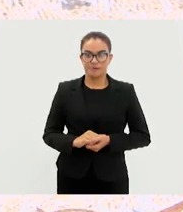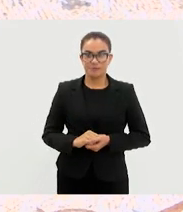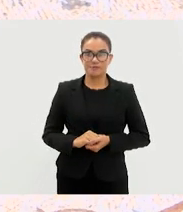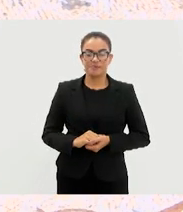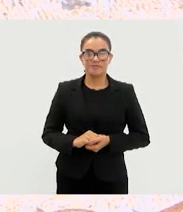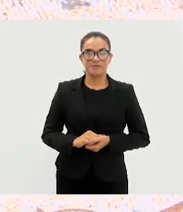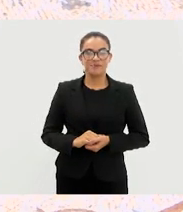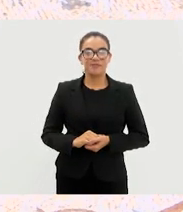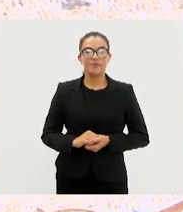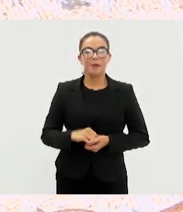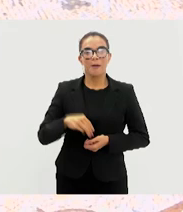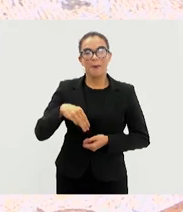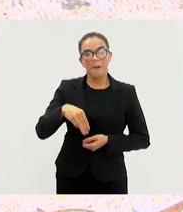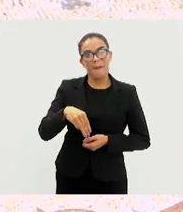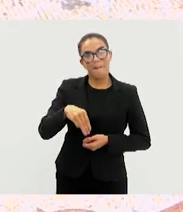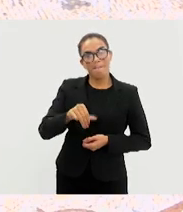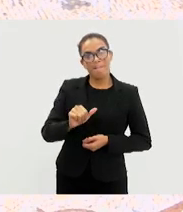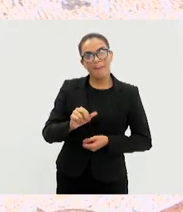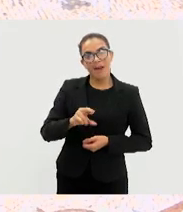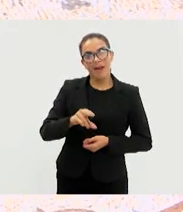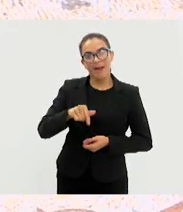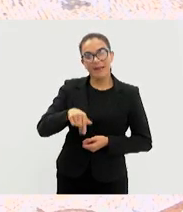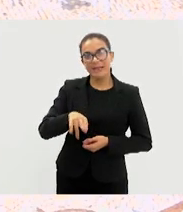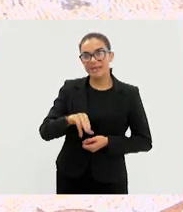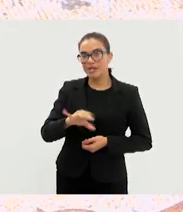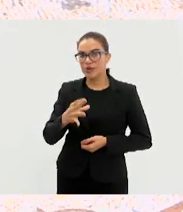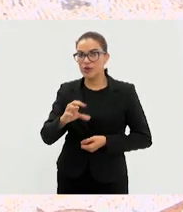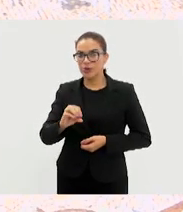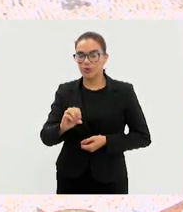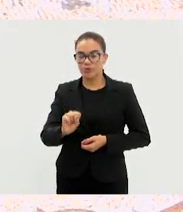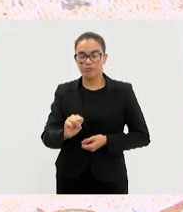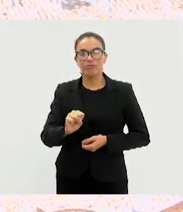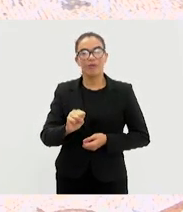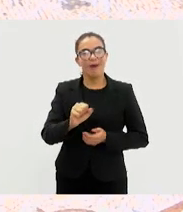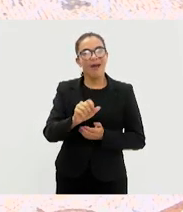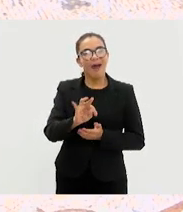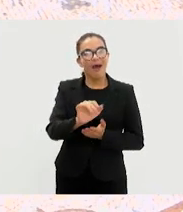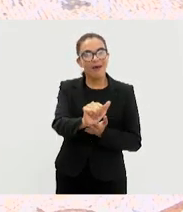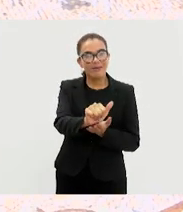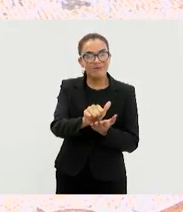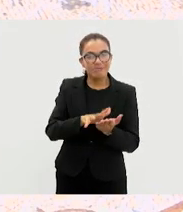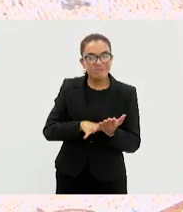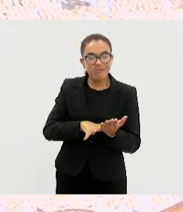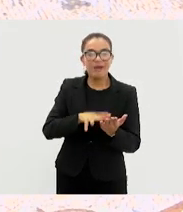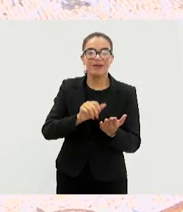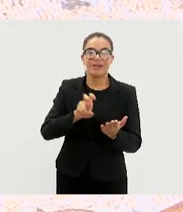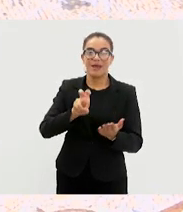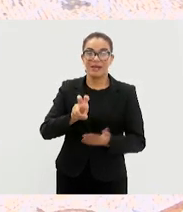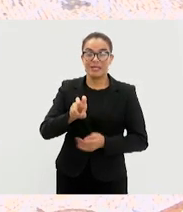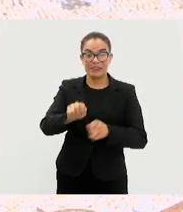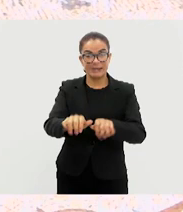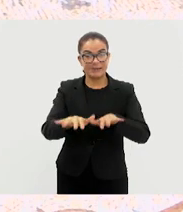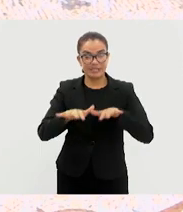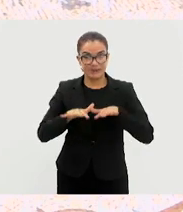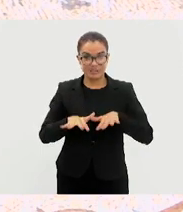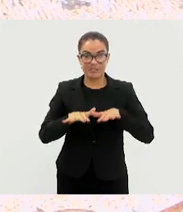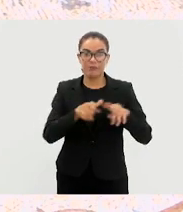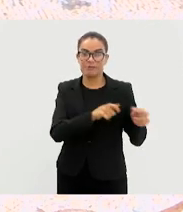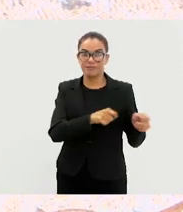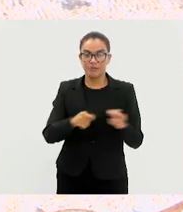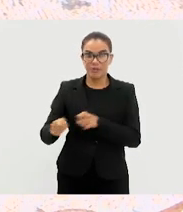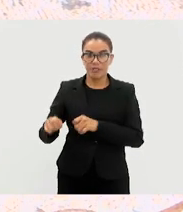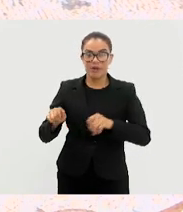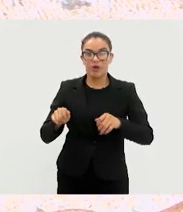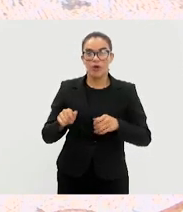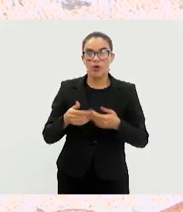genérico Marquinhos. A ata reflete com exatidão o ocorrido na quinta sessão ordinária, que iniciada às